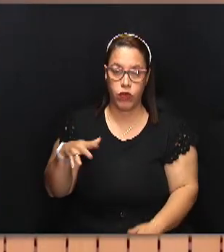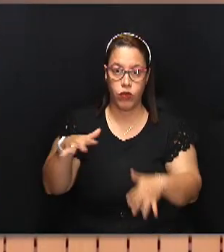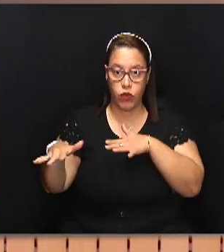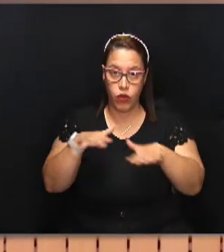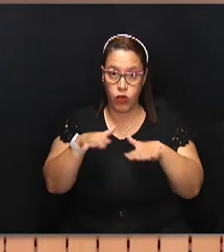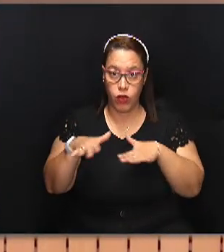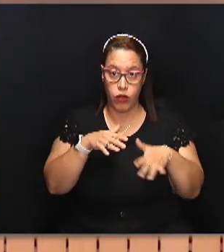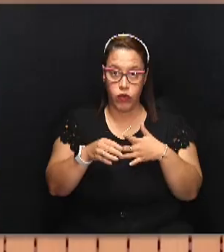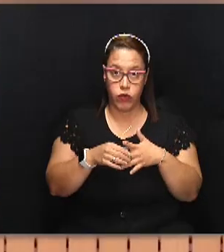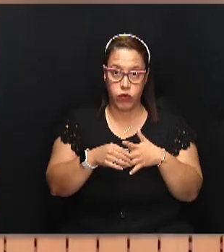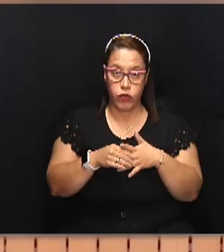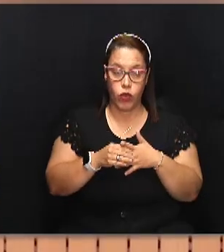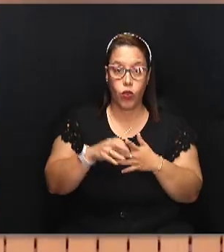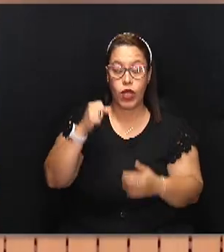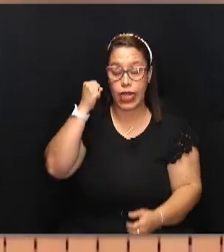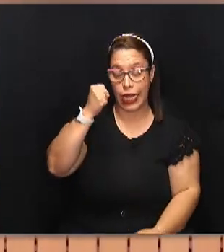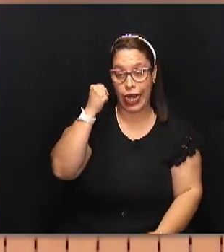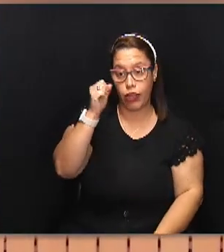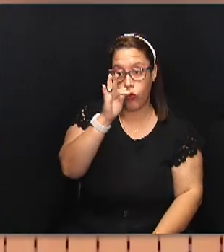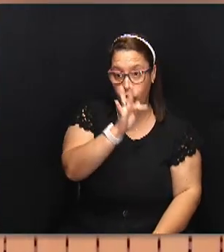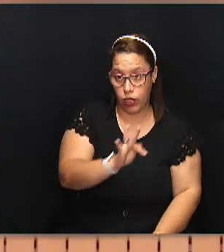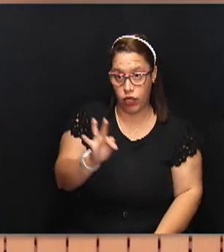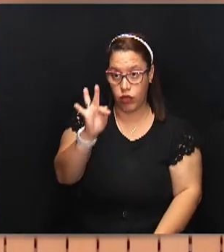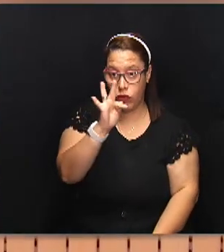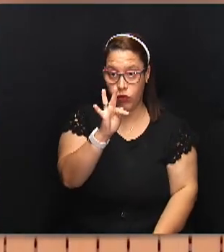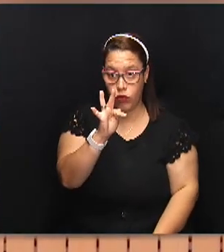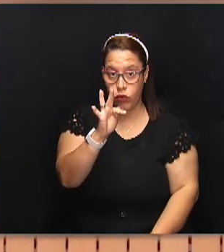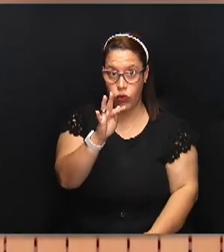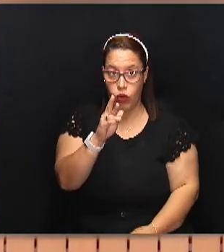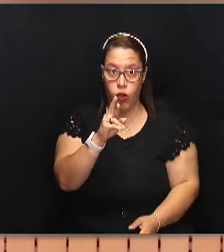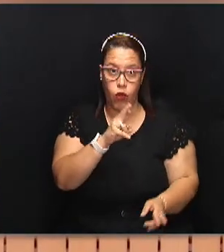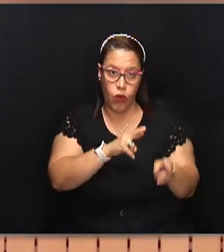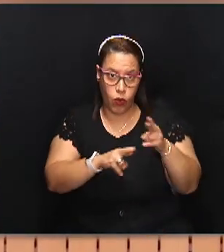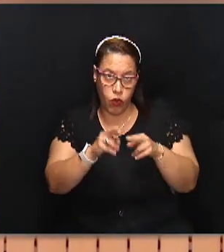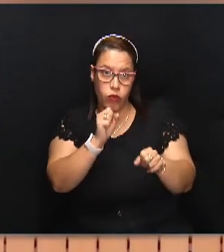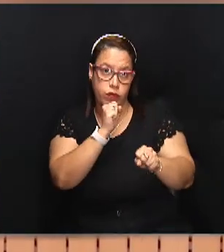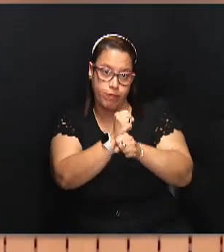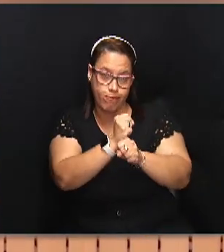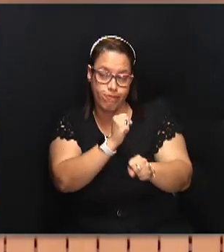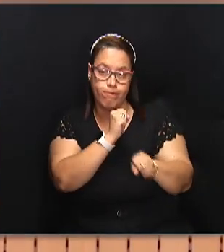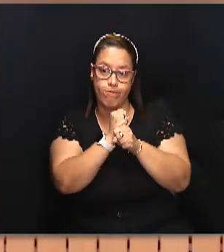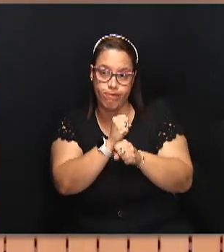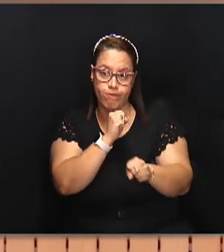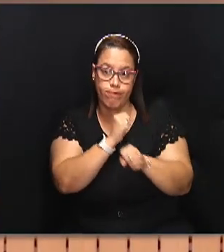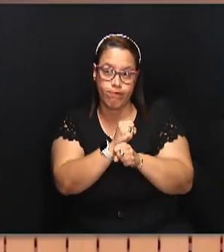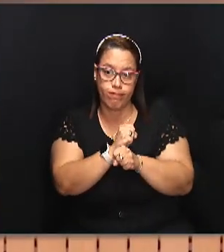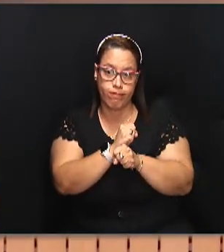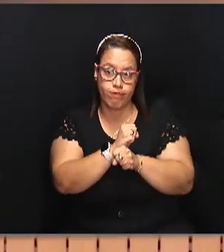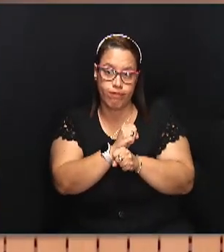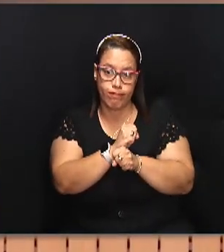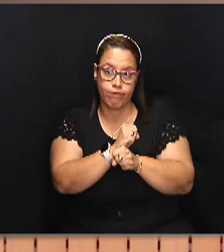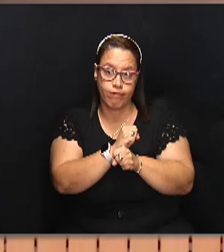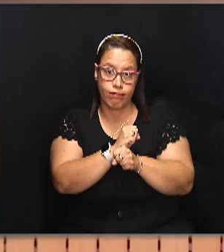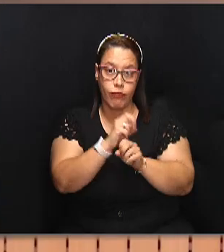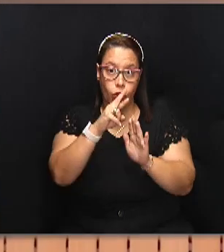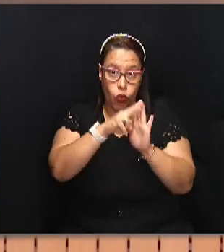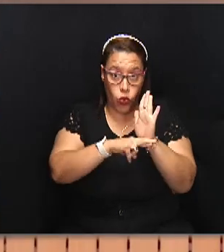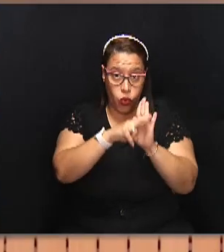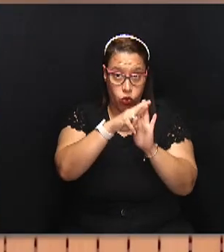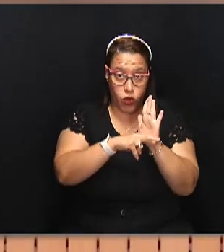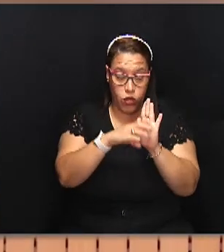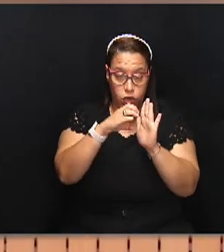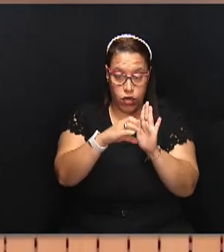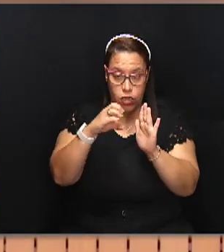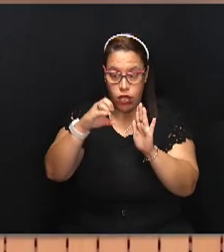esse momento no Senado Federal, que é a Casa Revisora, aguardando ainda que seja colocado um relator na